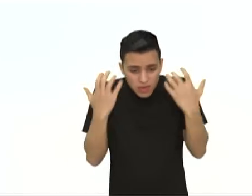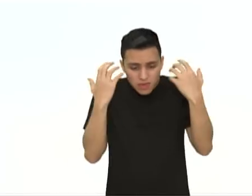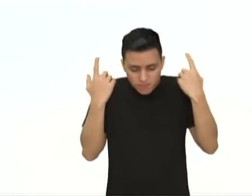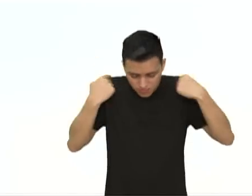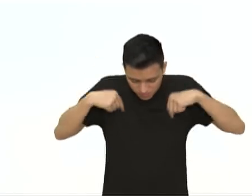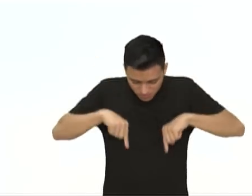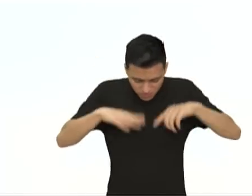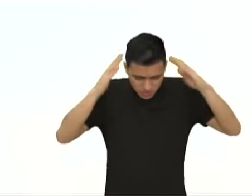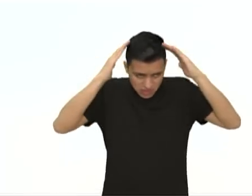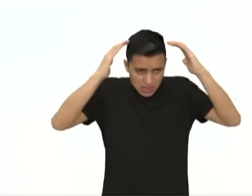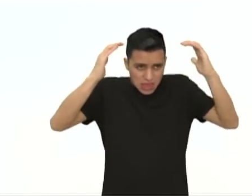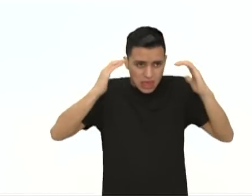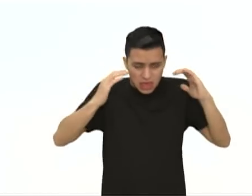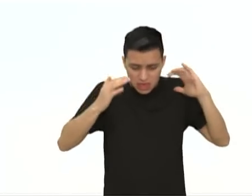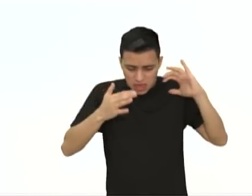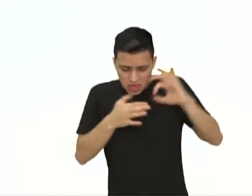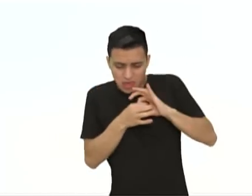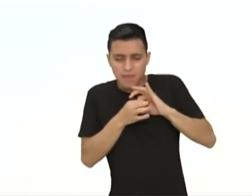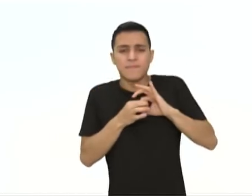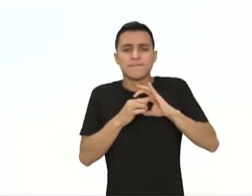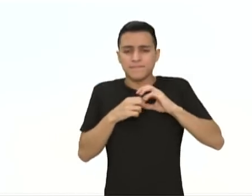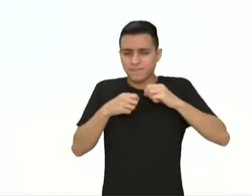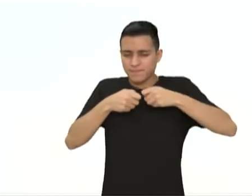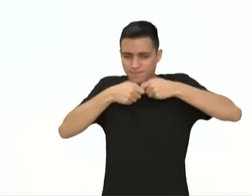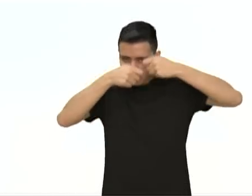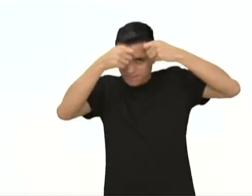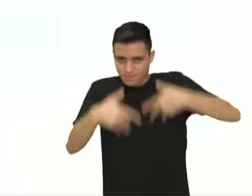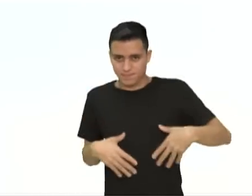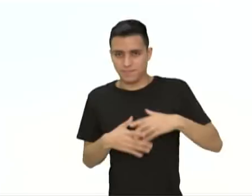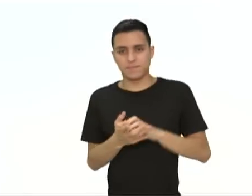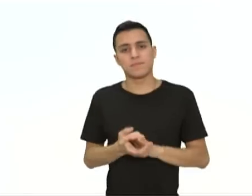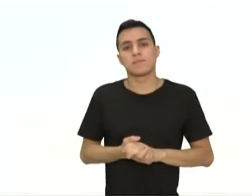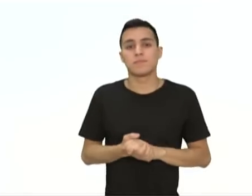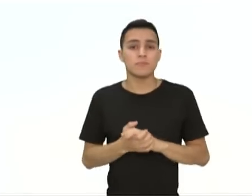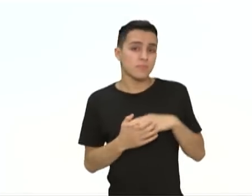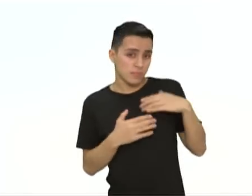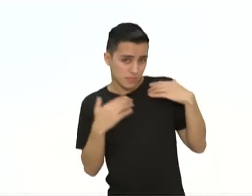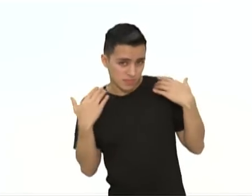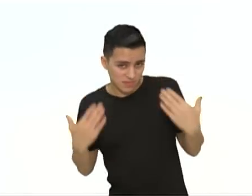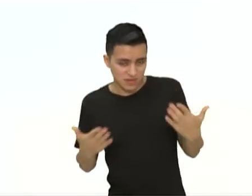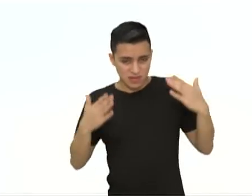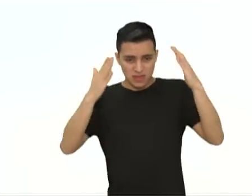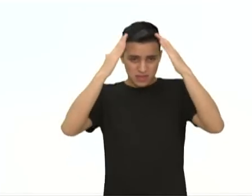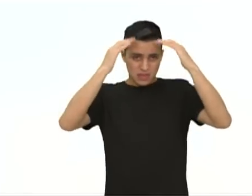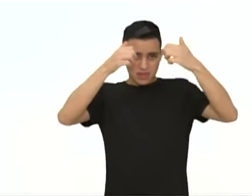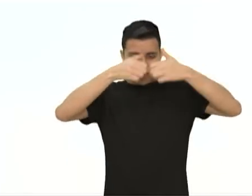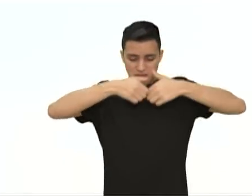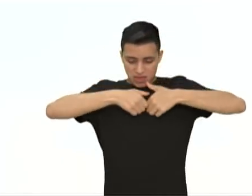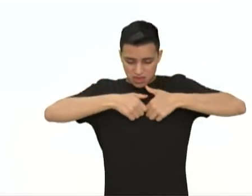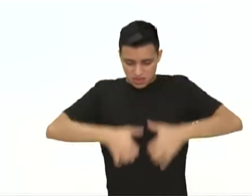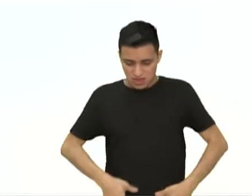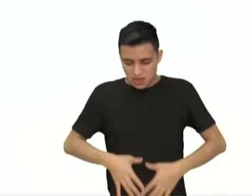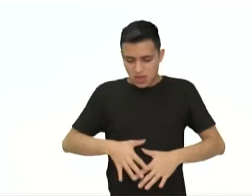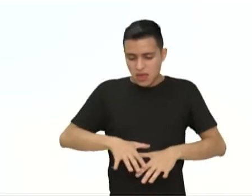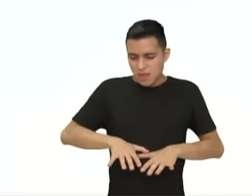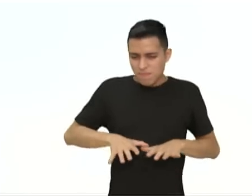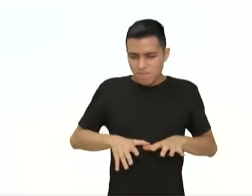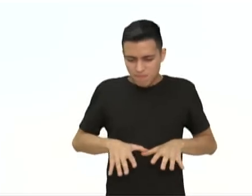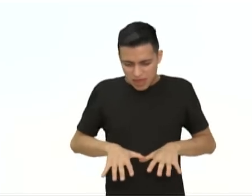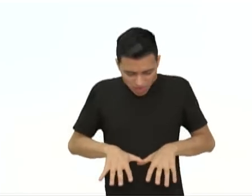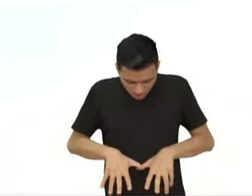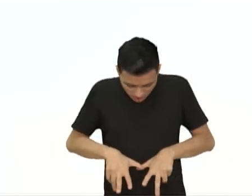nervosos que são transmitidos ao cérebro. Então, o que acontece? O meu sistema nervoso periférico